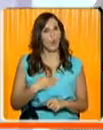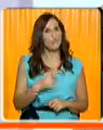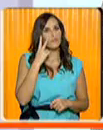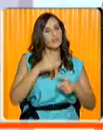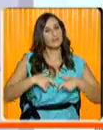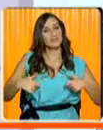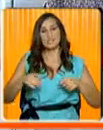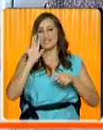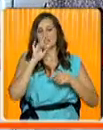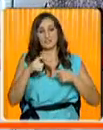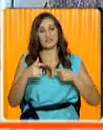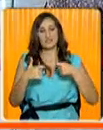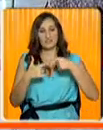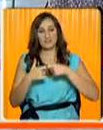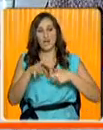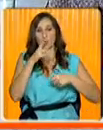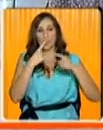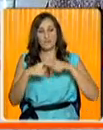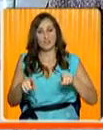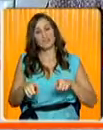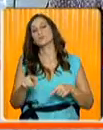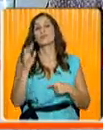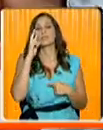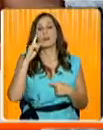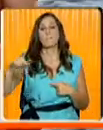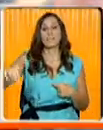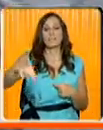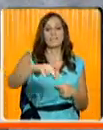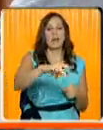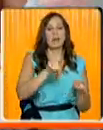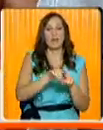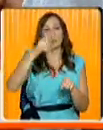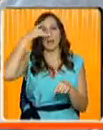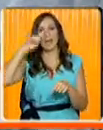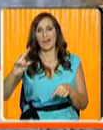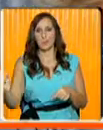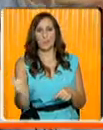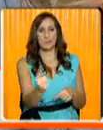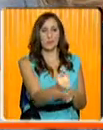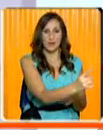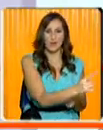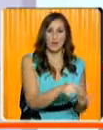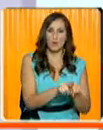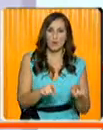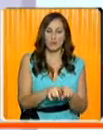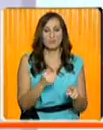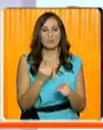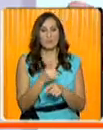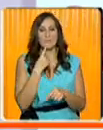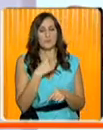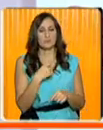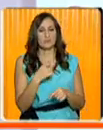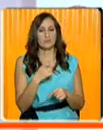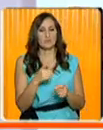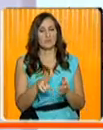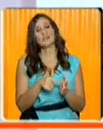Mas se não combinar, não te importas. Mas tu pões a passear de um género gado. Também a parecer... Também ando perguntar porque é coisa que